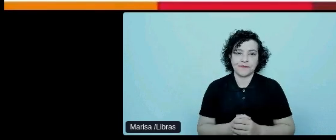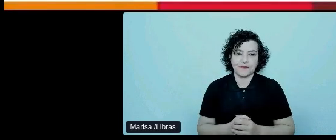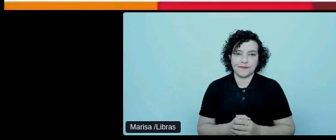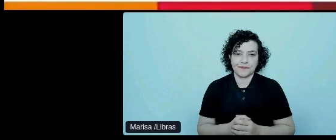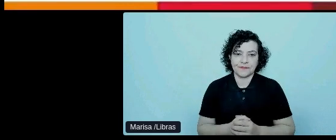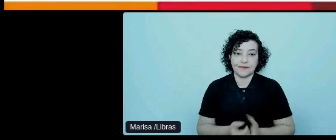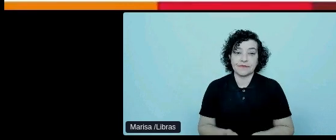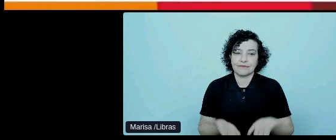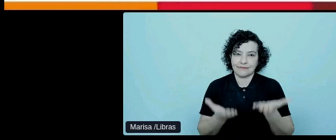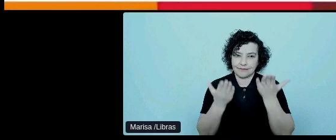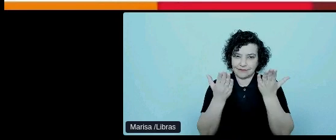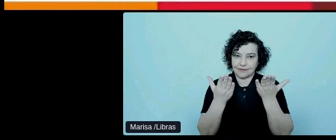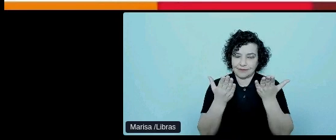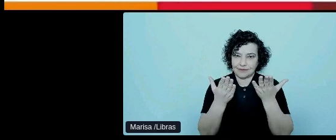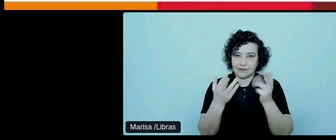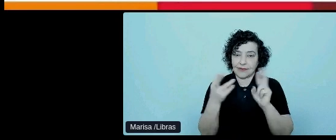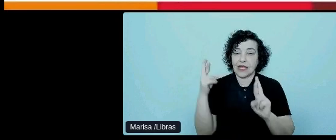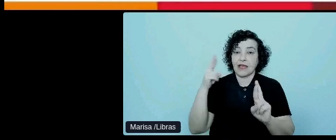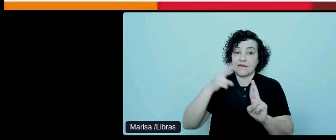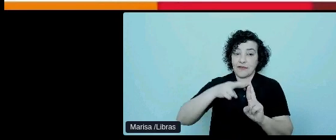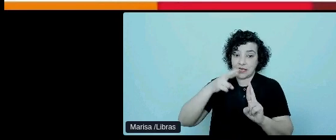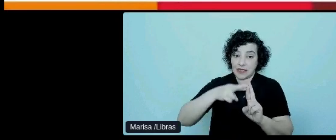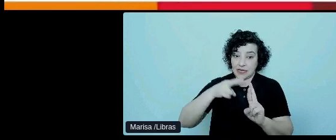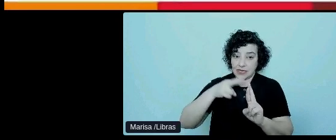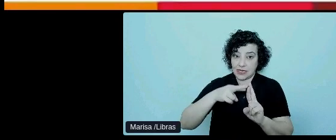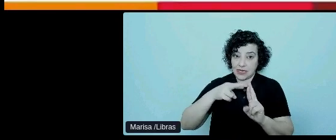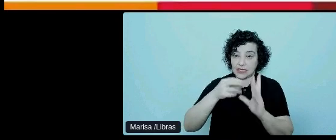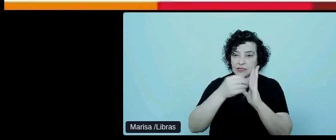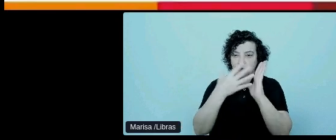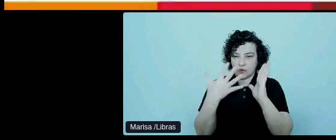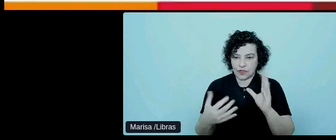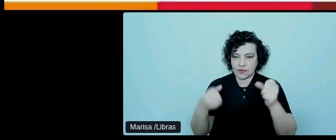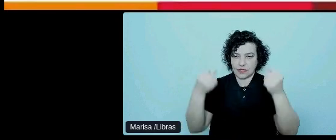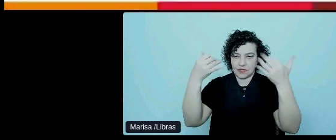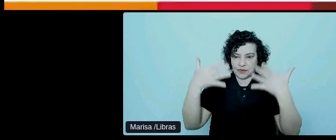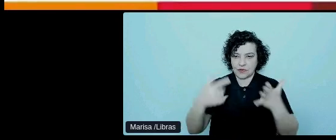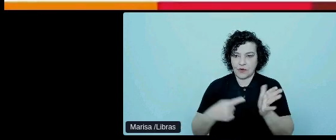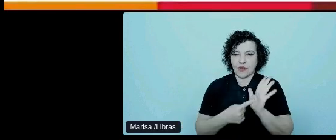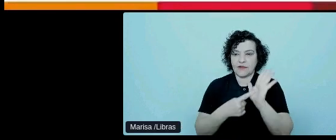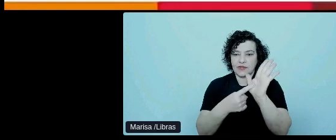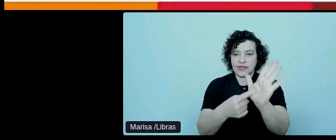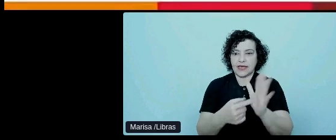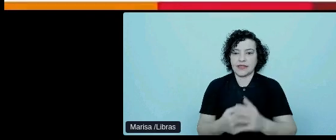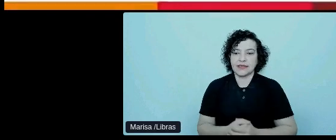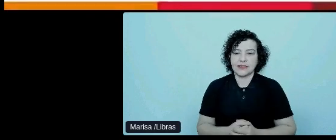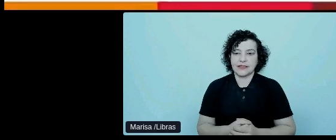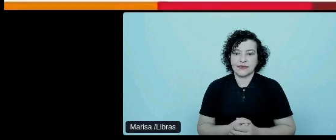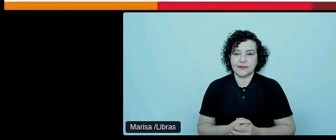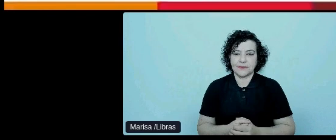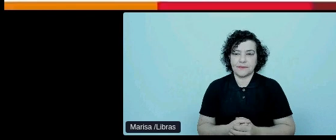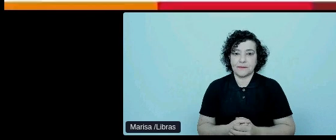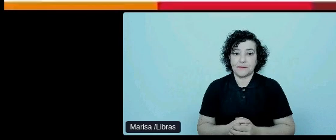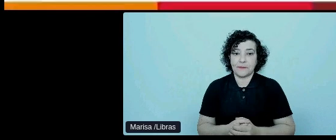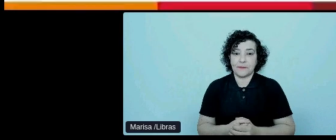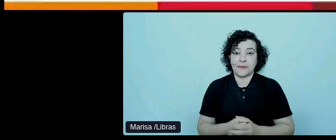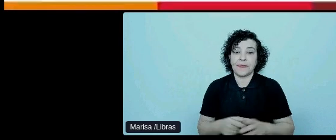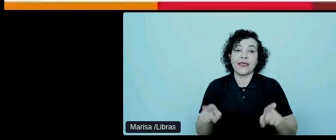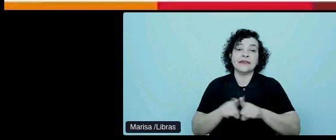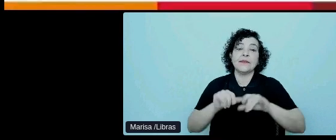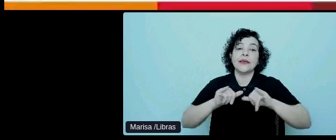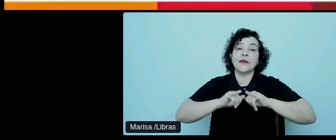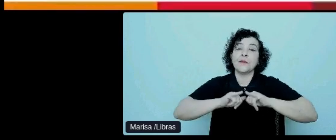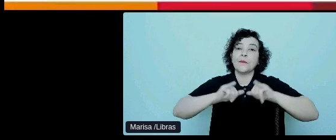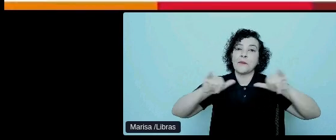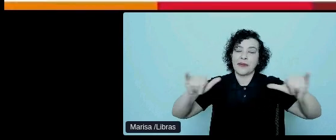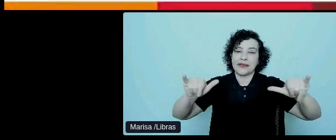Então, aqui nós trouxemos algumas referências desses conteúdos que nós trouxemos para vocês. E trouxemos uma mensagem aqui